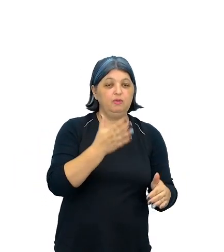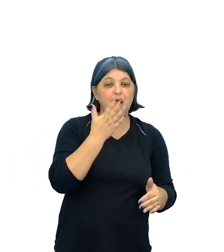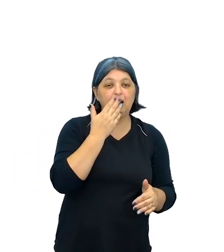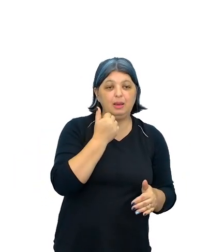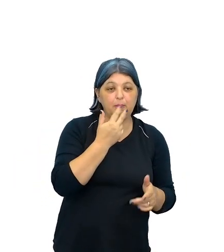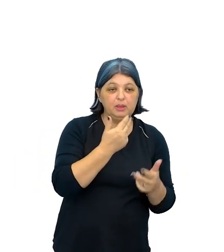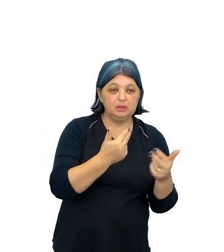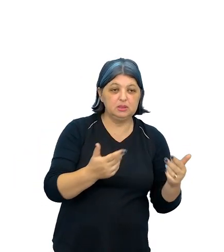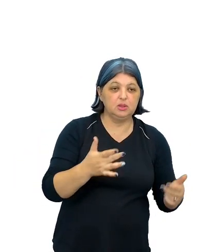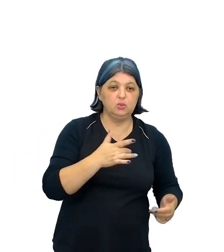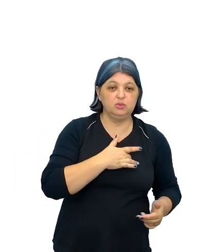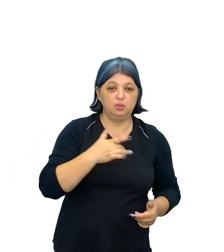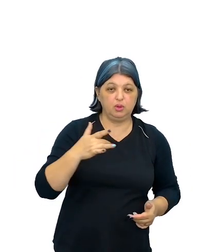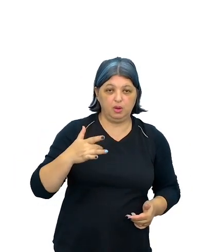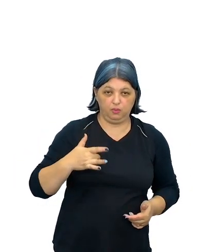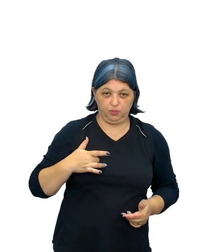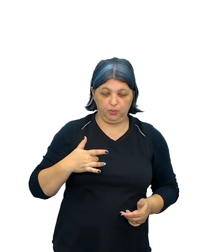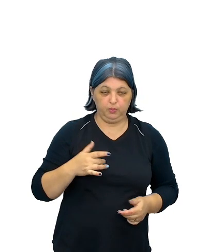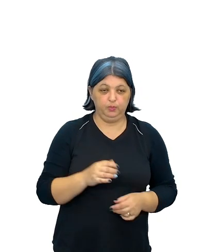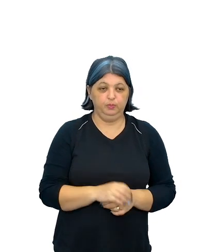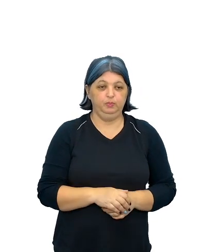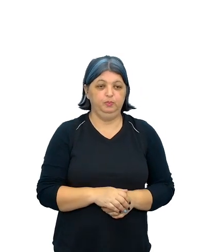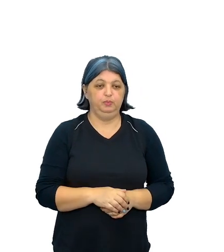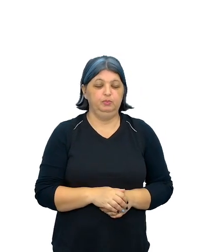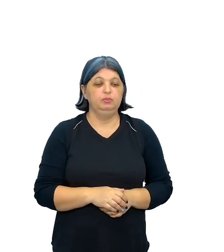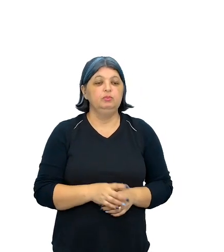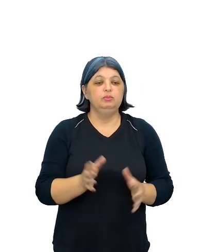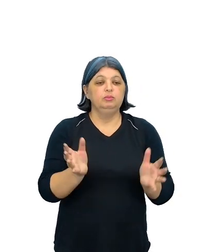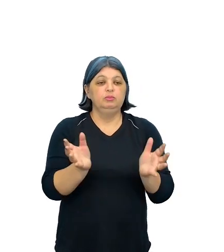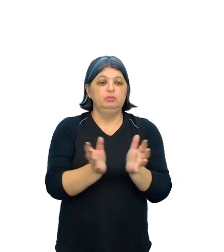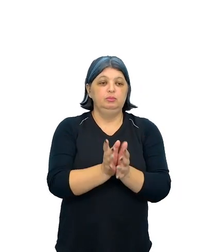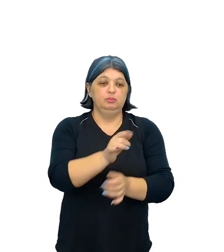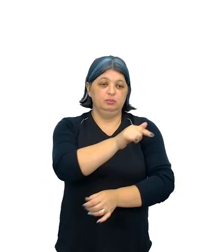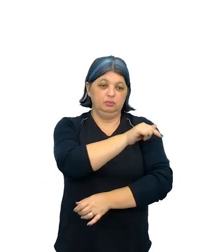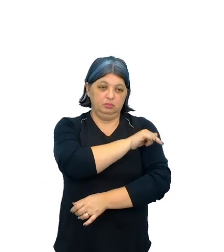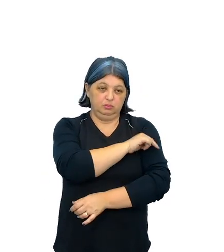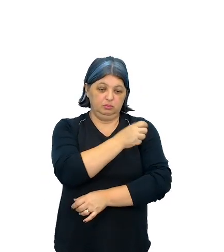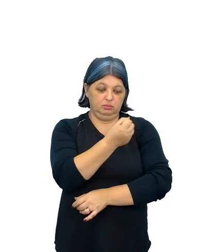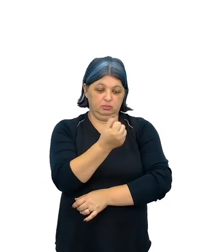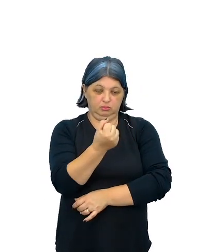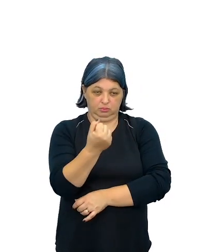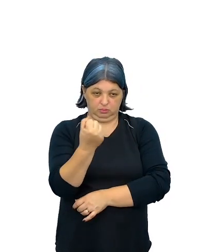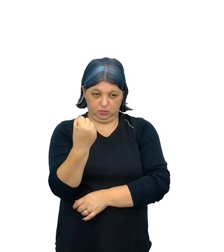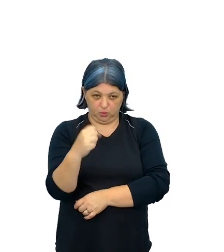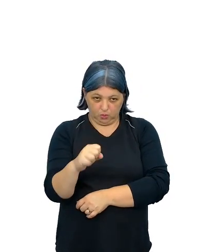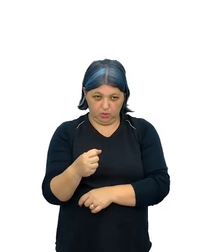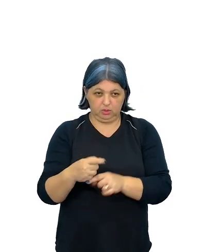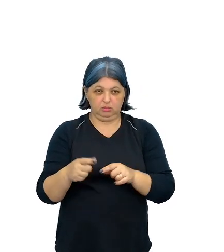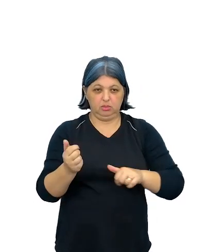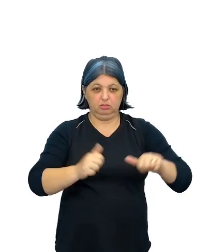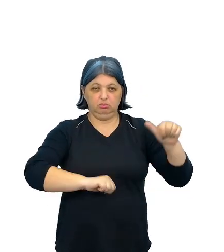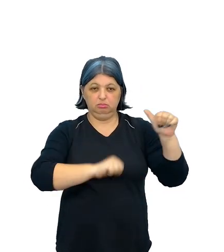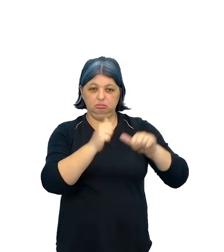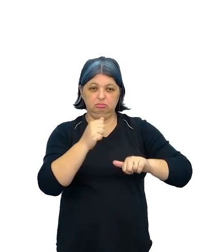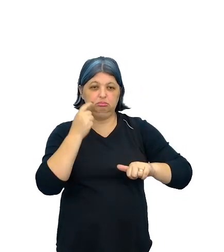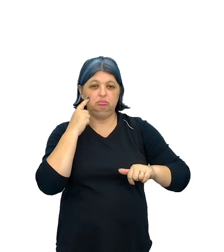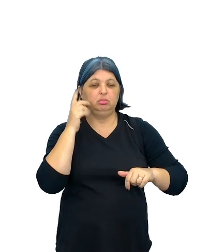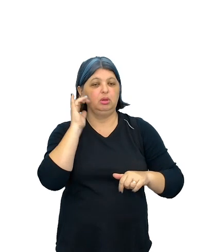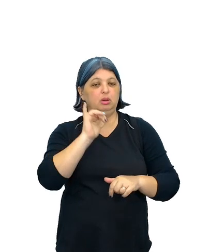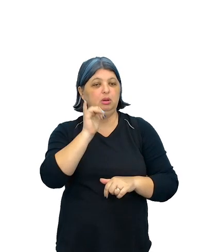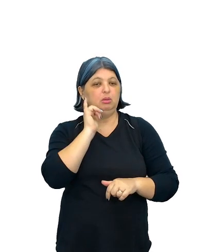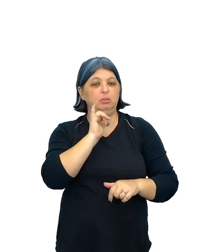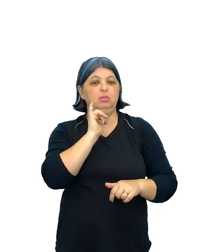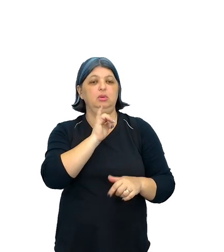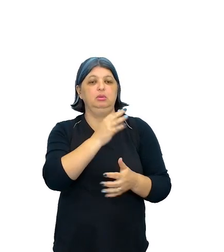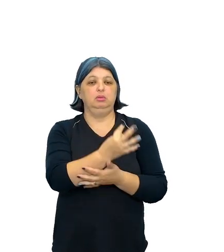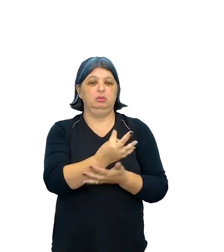saudável. No sétimo ano, sequência atividades 8, analisar em textos narrativos ficcionais as